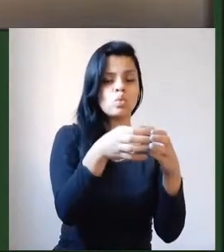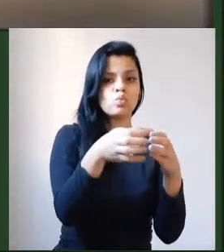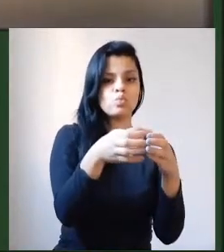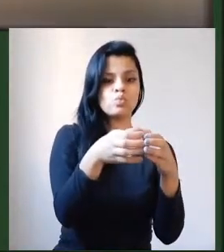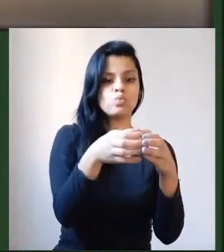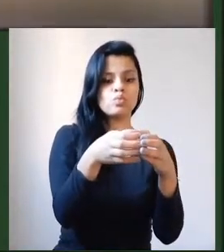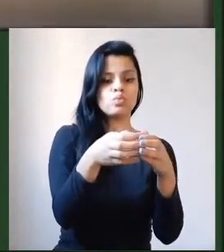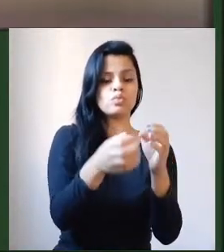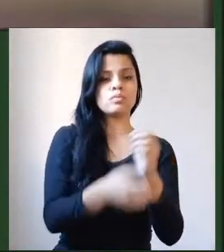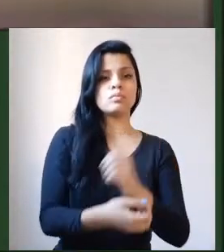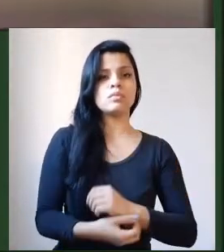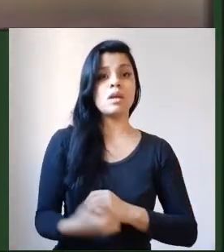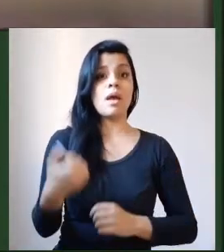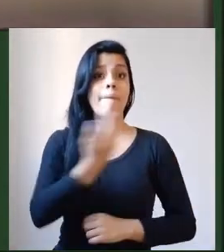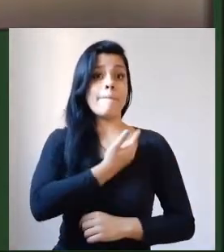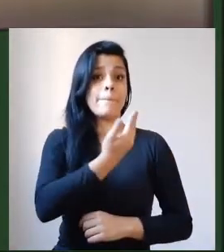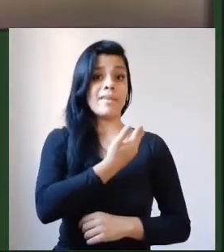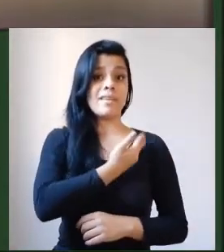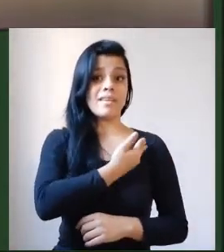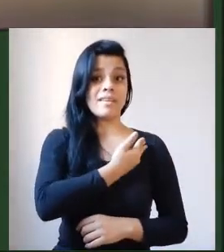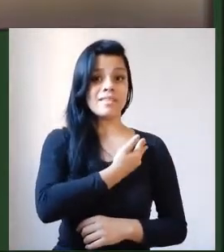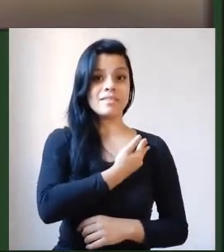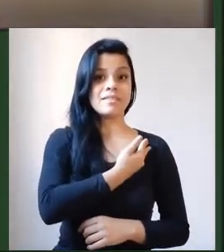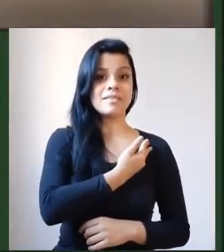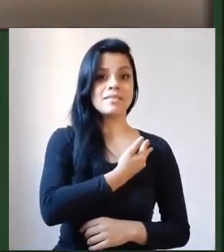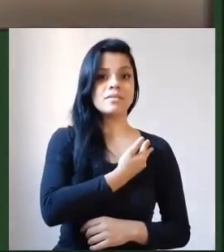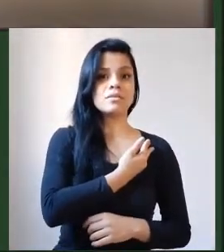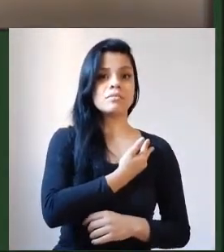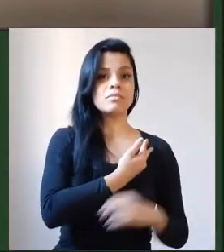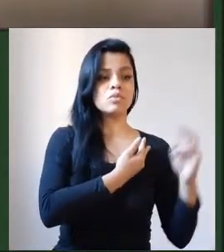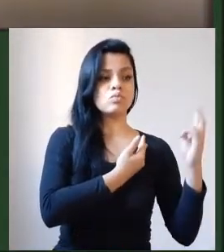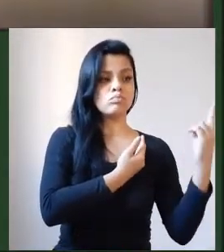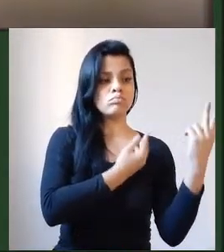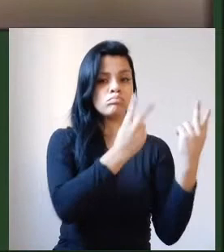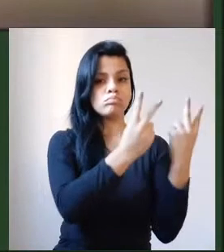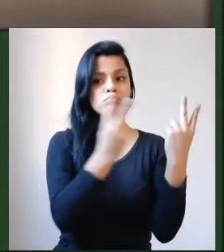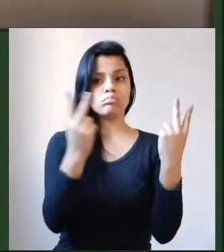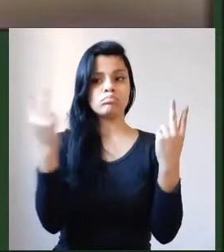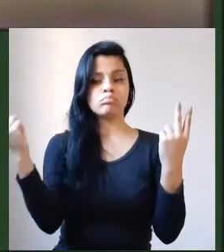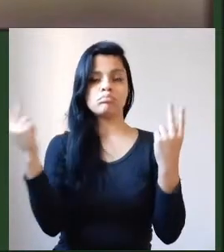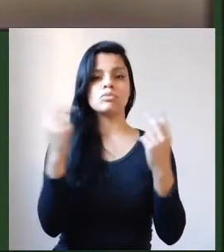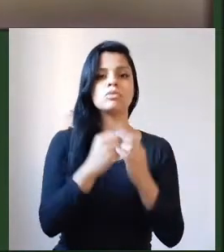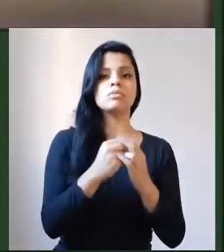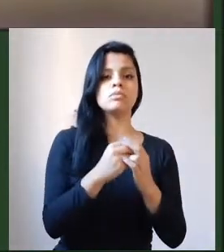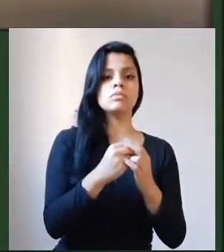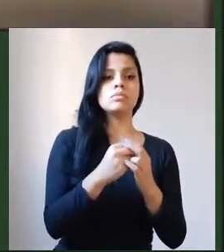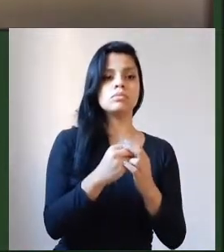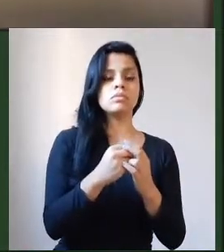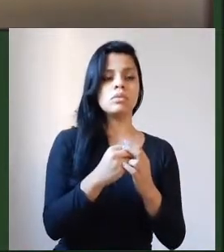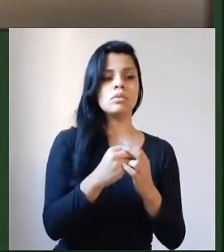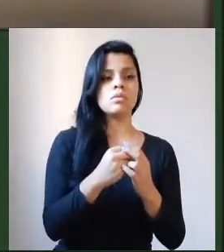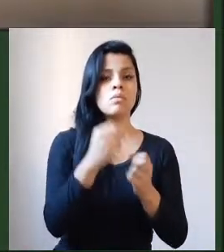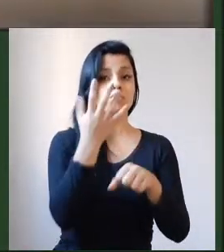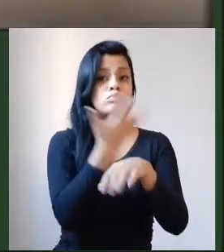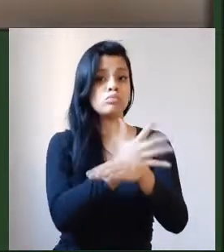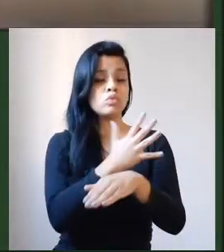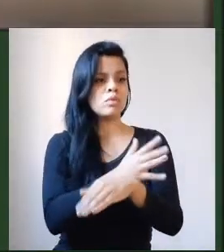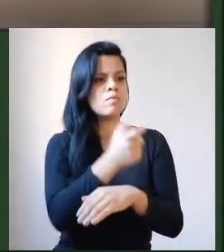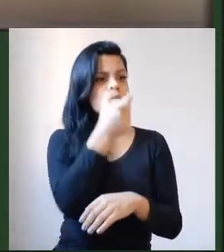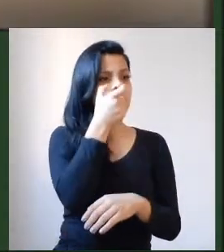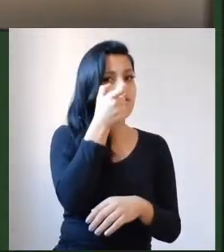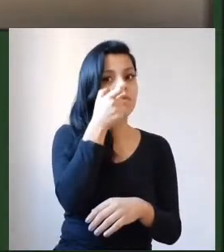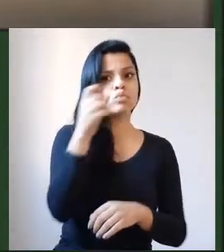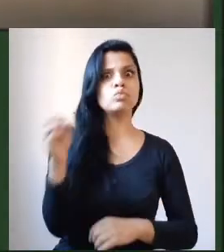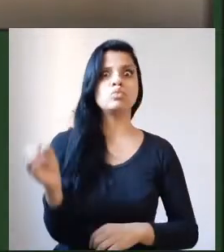que a gente não conhecia, e no primeiro momento isso deu muita insegurança, né, principalmente pelo